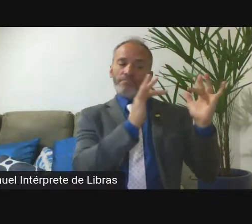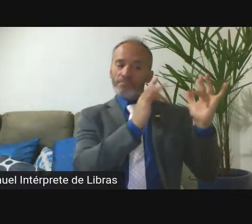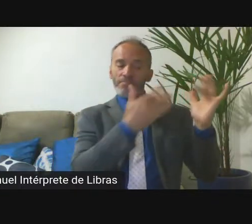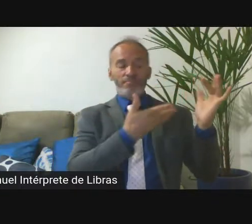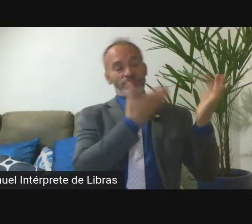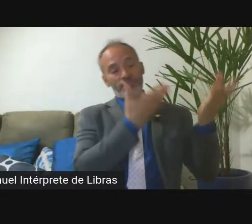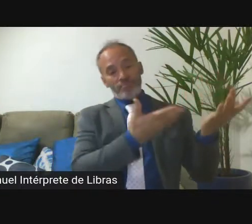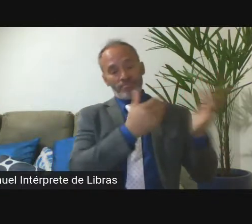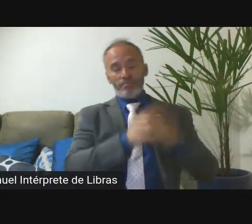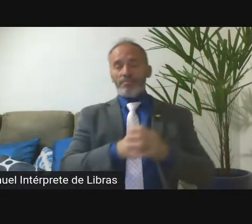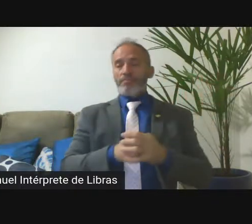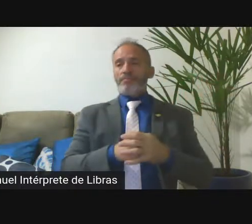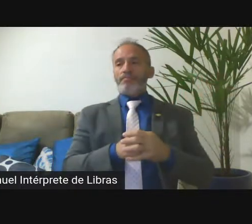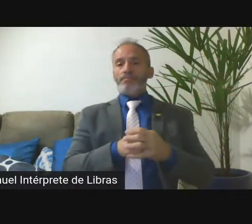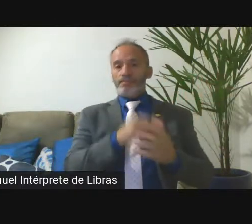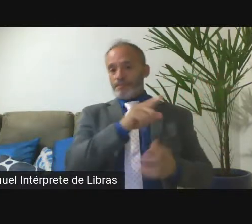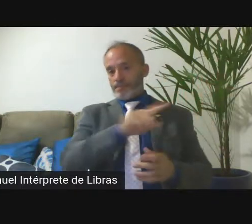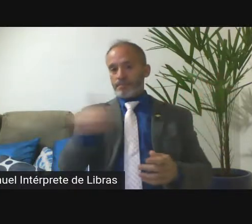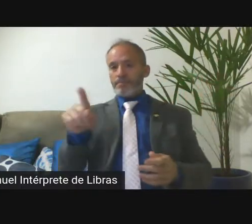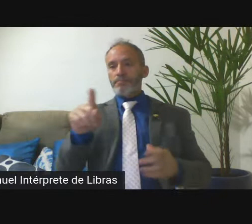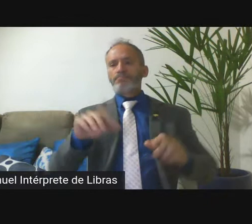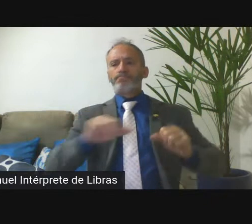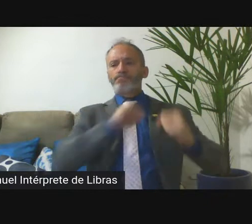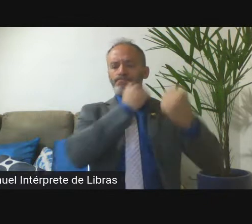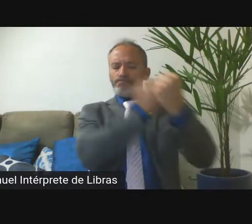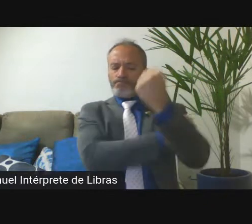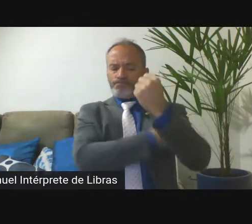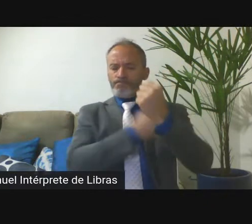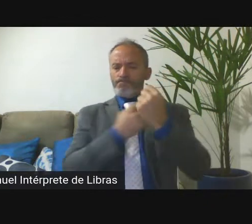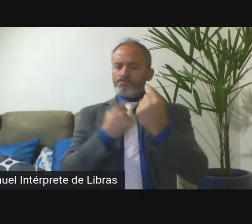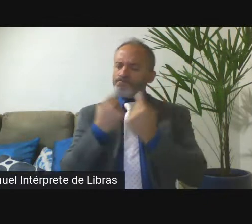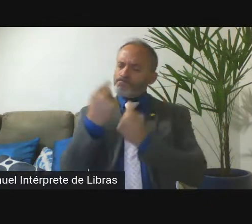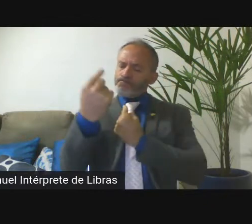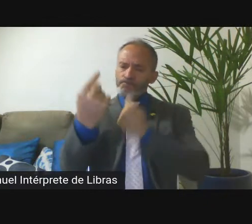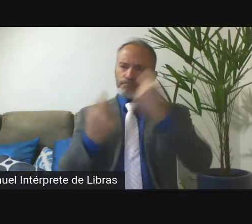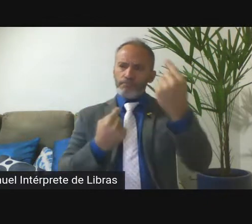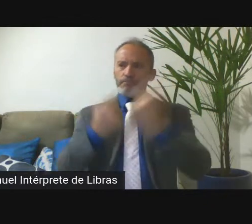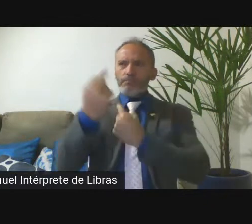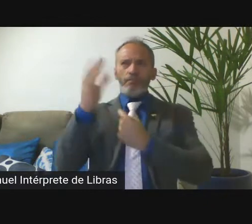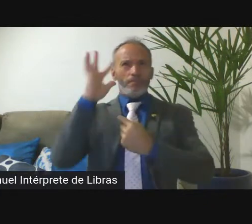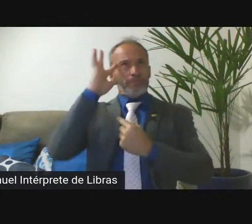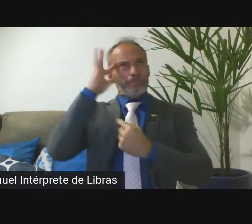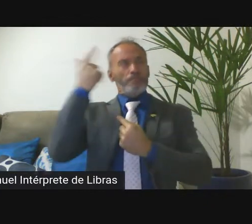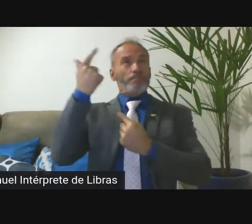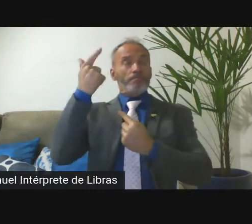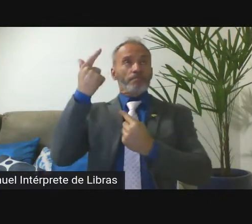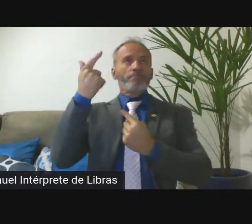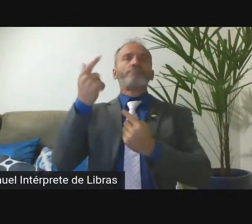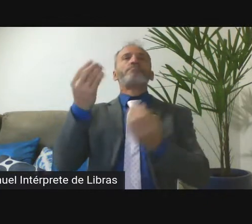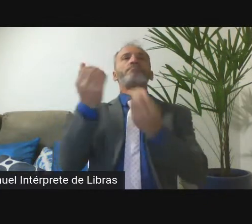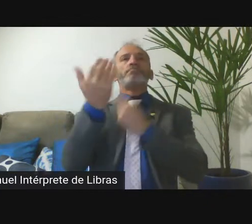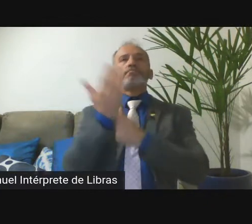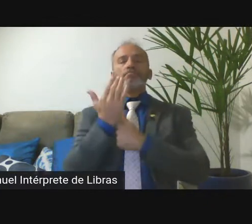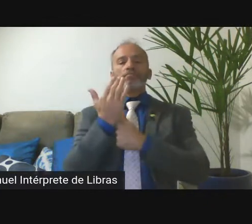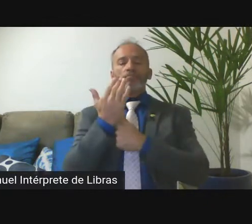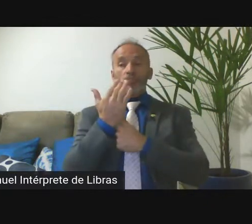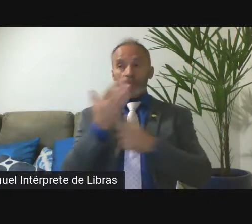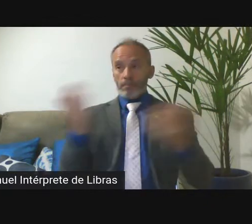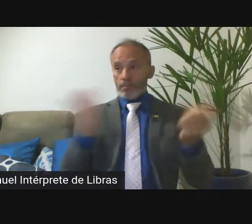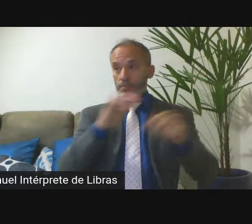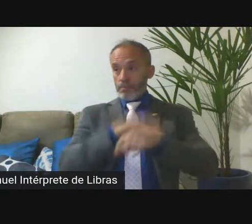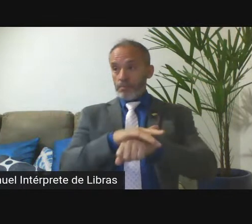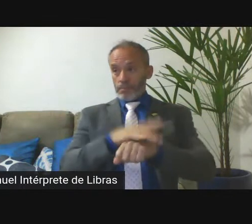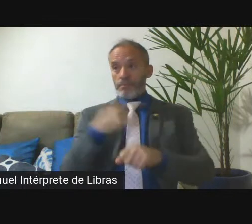namoradas, vocês fortaleceram nossos caminhos, nossas decisões. Essa noite só